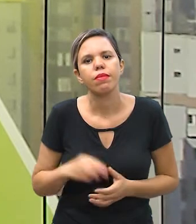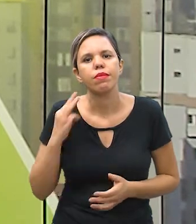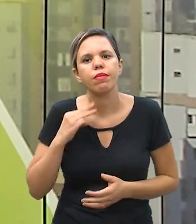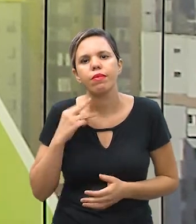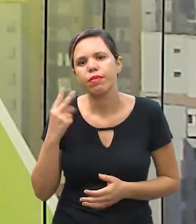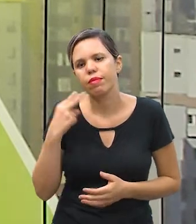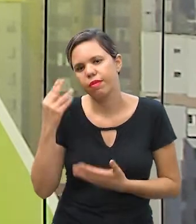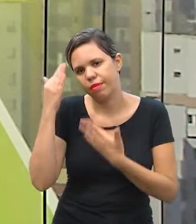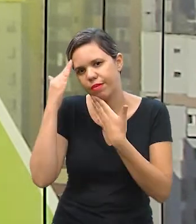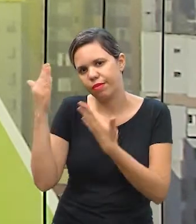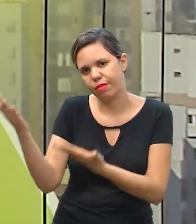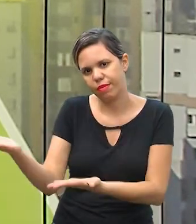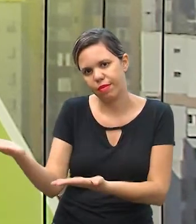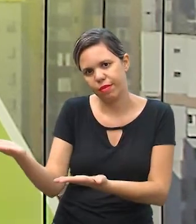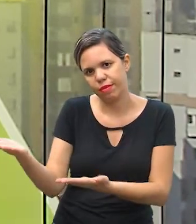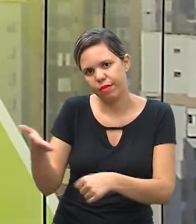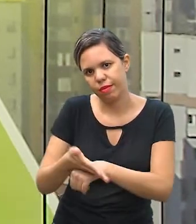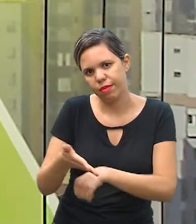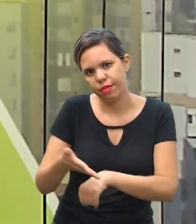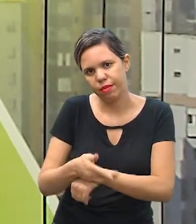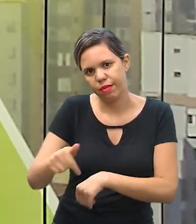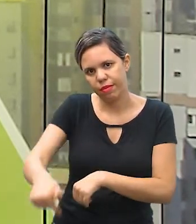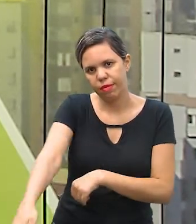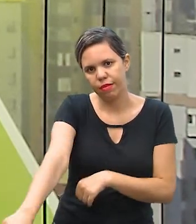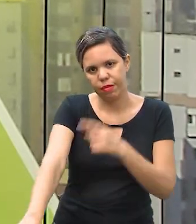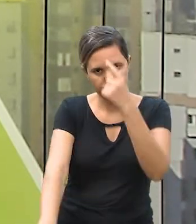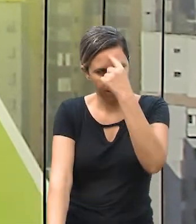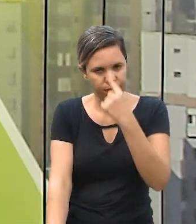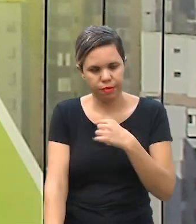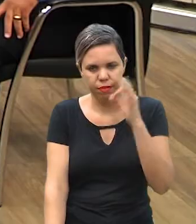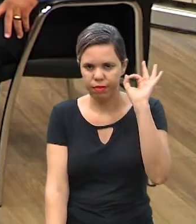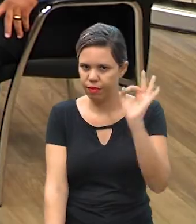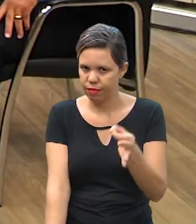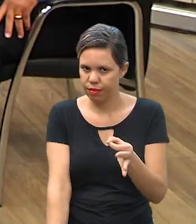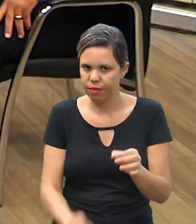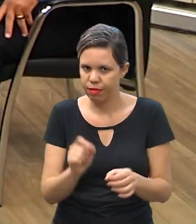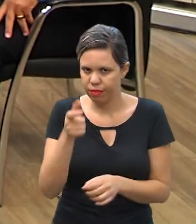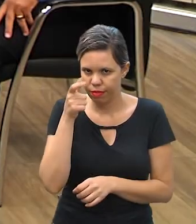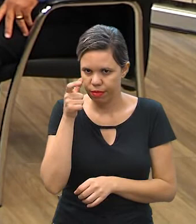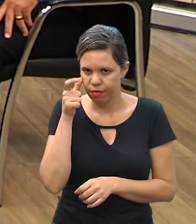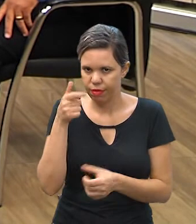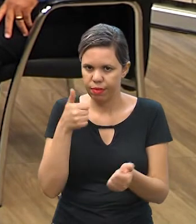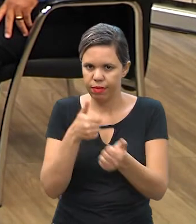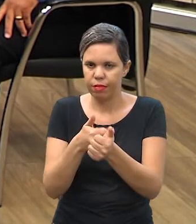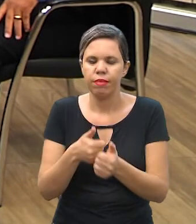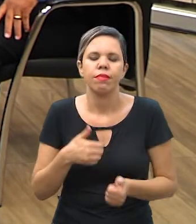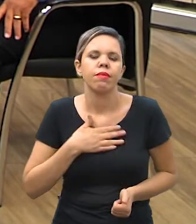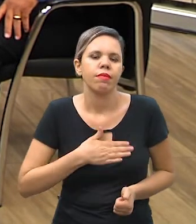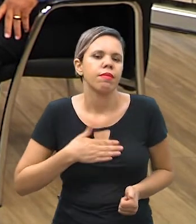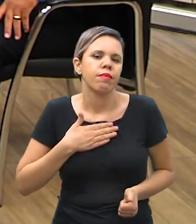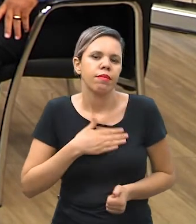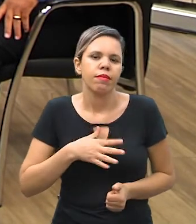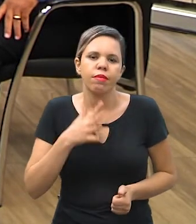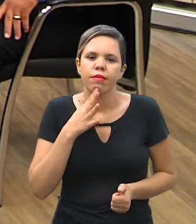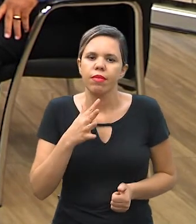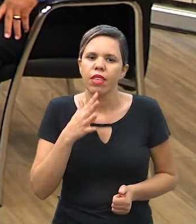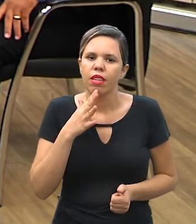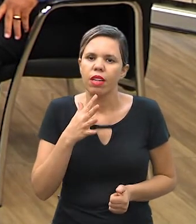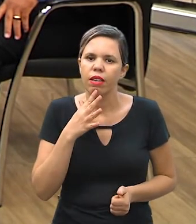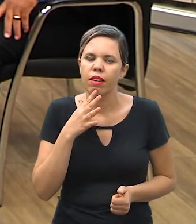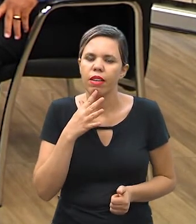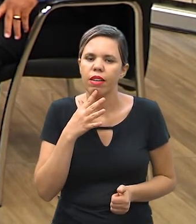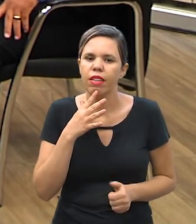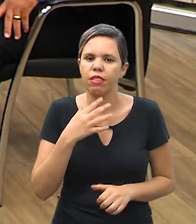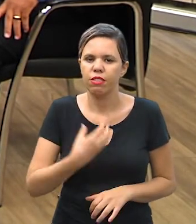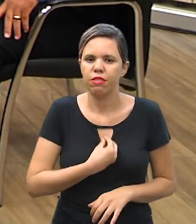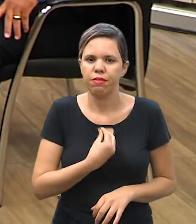Cecílio Santos, muito obrigado pela sua participação aqui no Perfil. Tenho certeza que quem está nos acompanhando gostou de conhecer